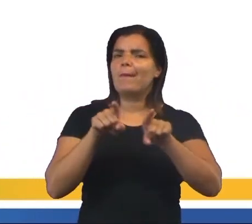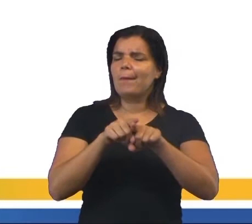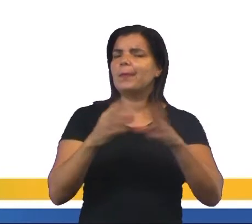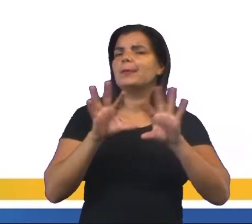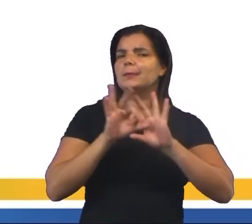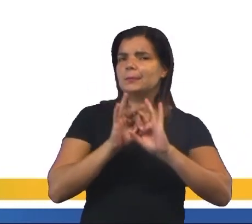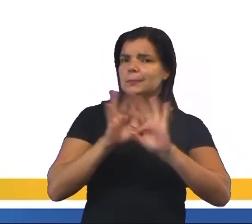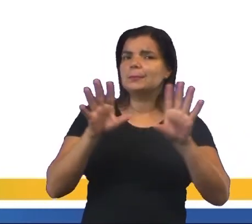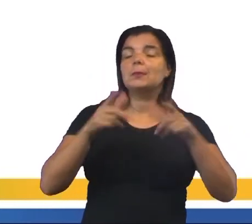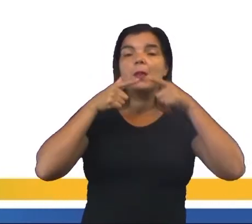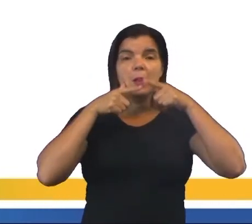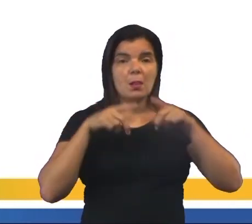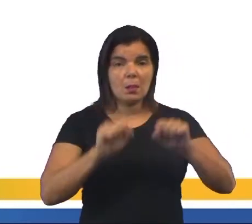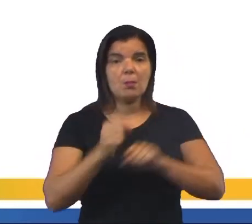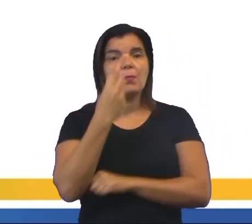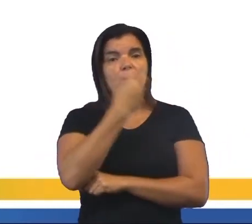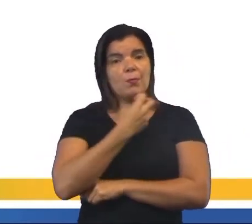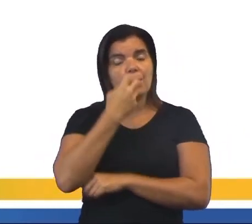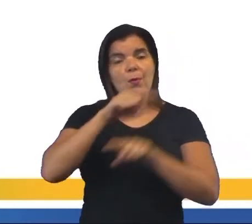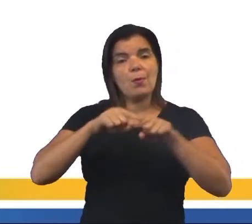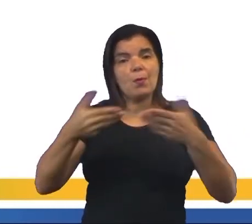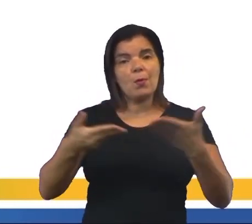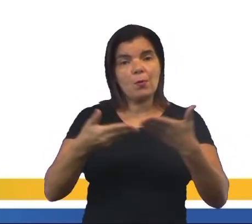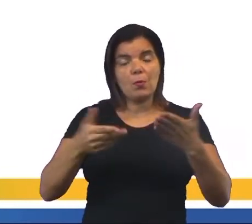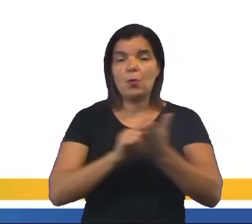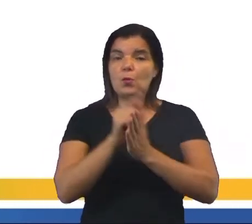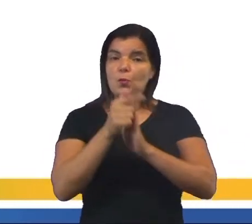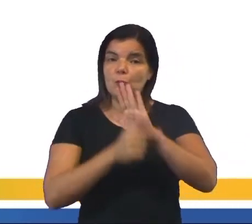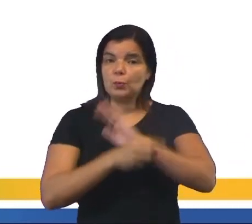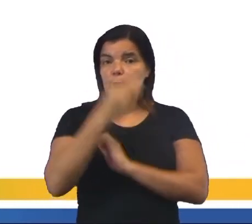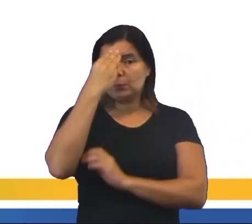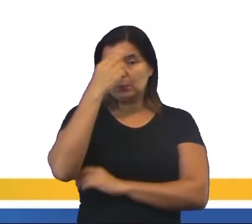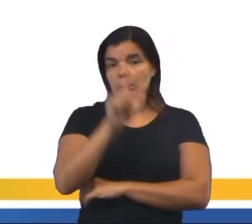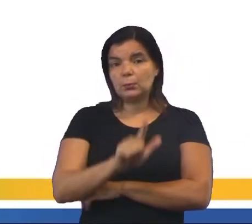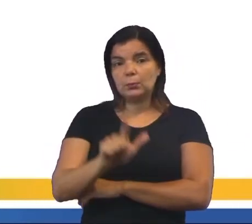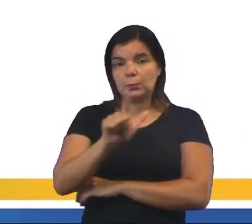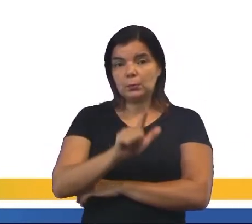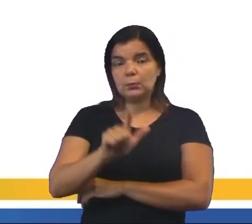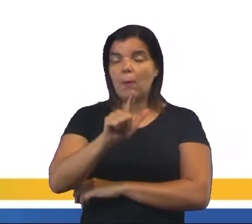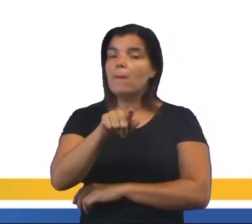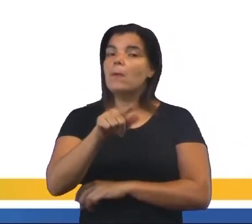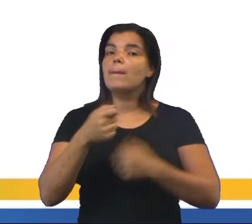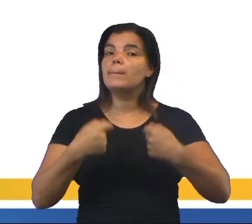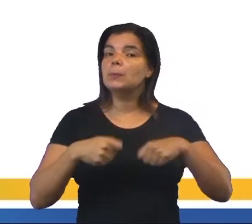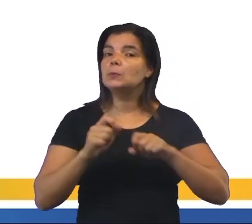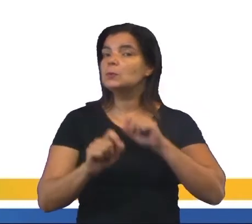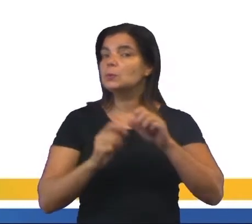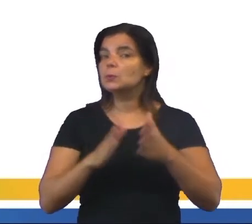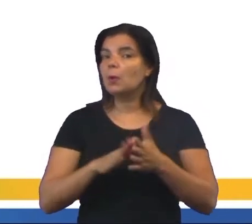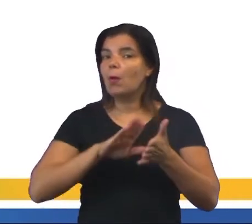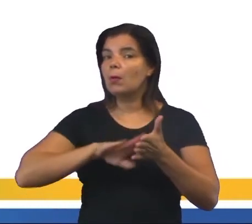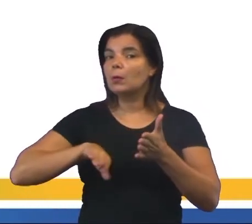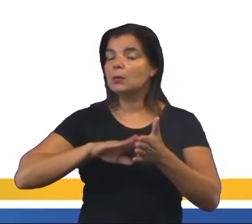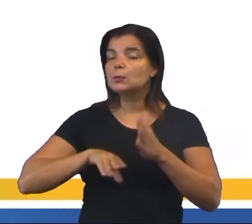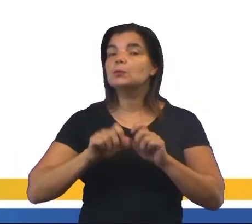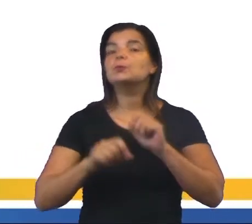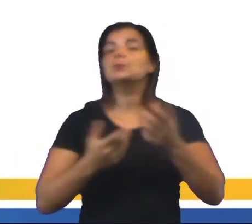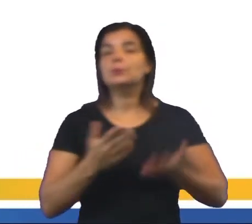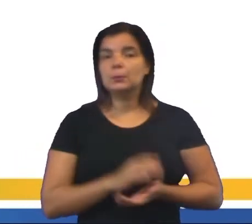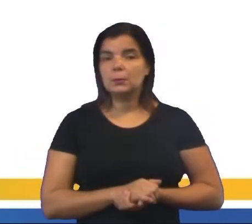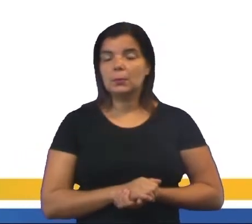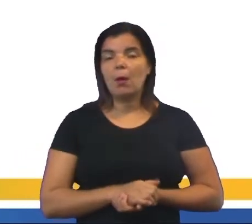permitido a linguagem oral. Agora, no gênero memórias literárias, você precisa tirar, você